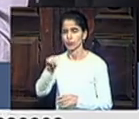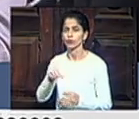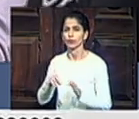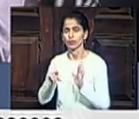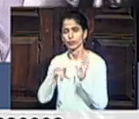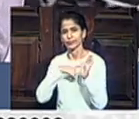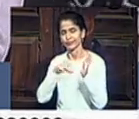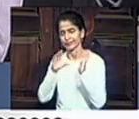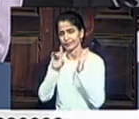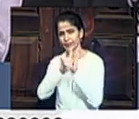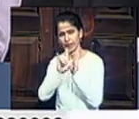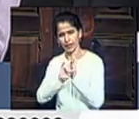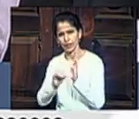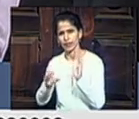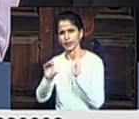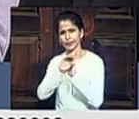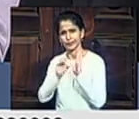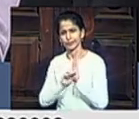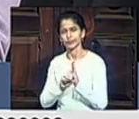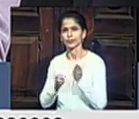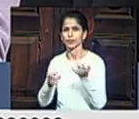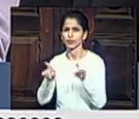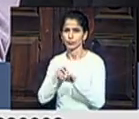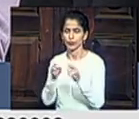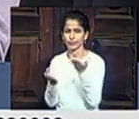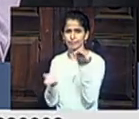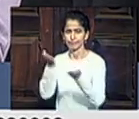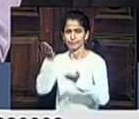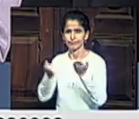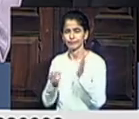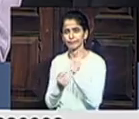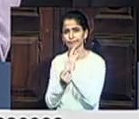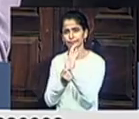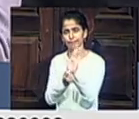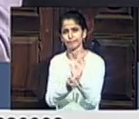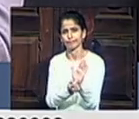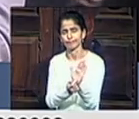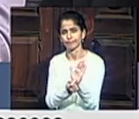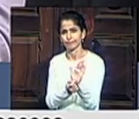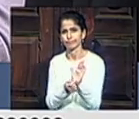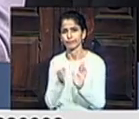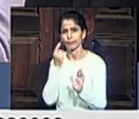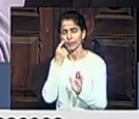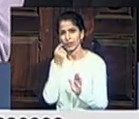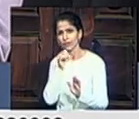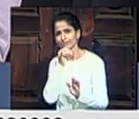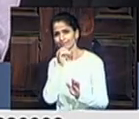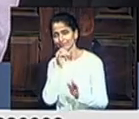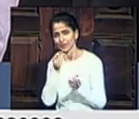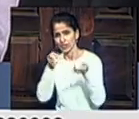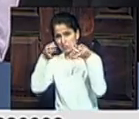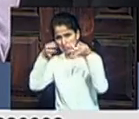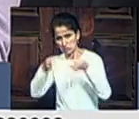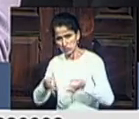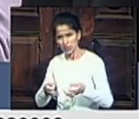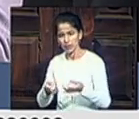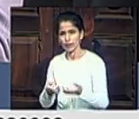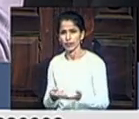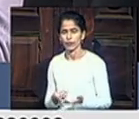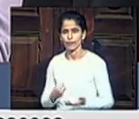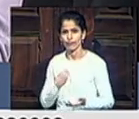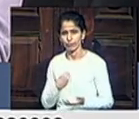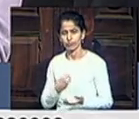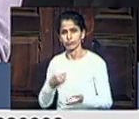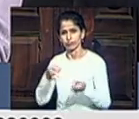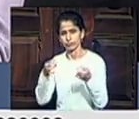princípios constitucionais, inclusive da proporcionalidade, e mostrou que está tendo, através de exemplos concretos que ele deu, o consumo